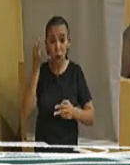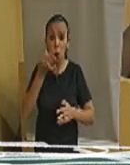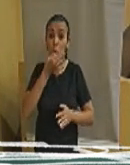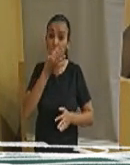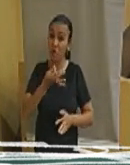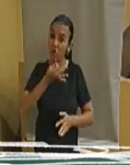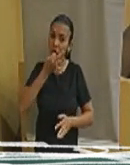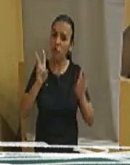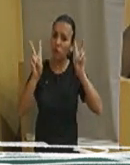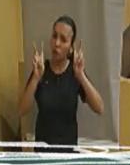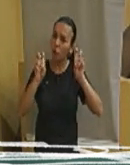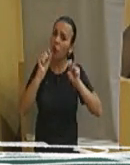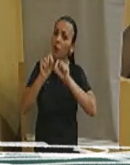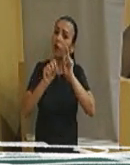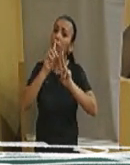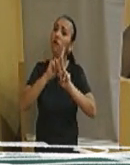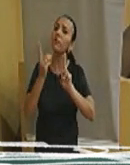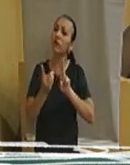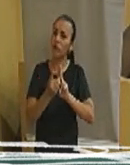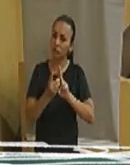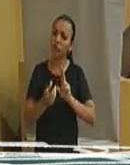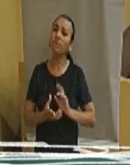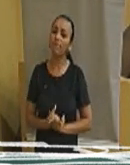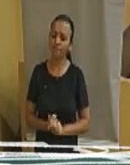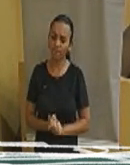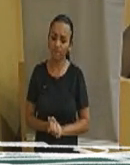nossa universidade, sobre a UFGD.